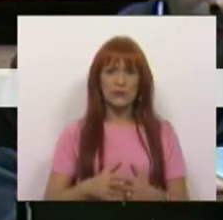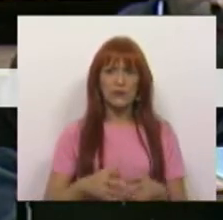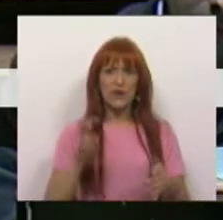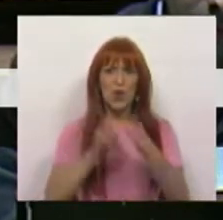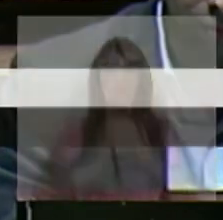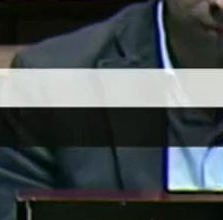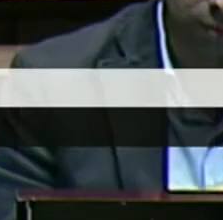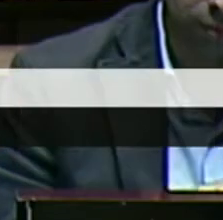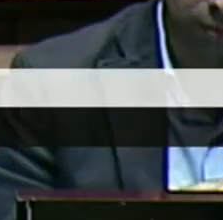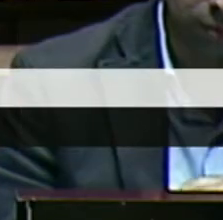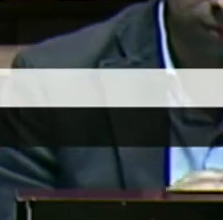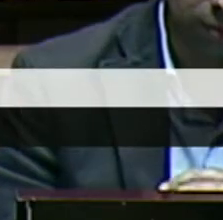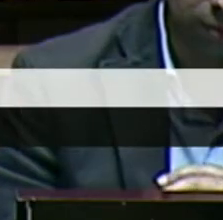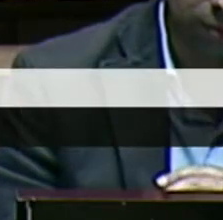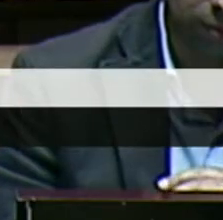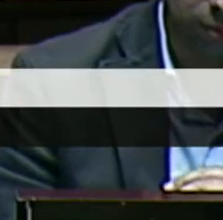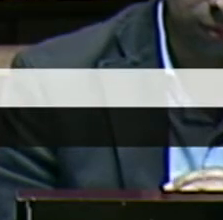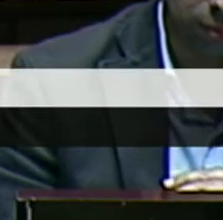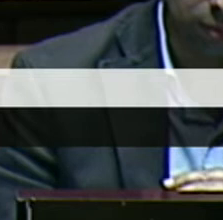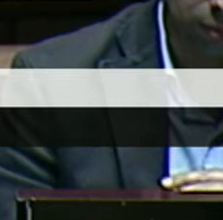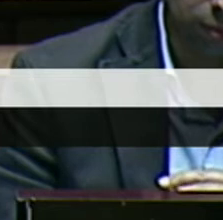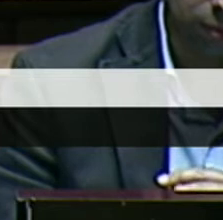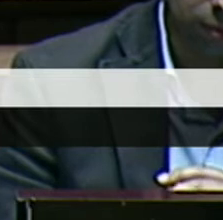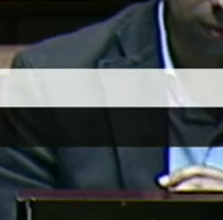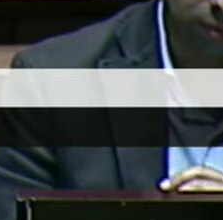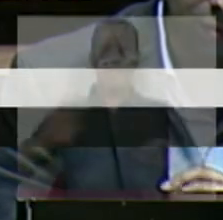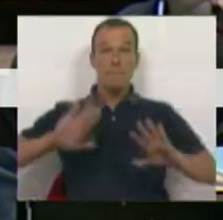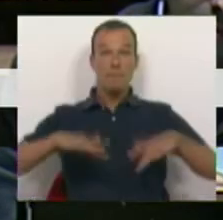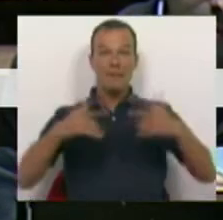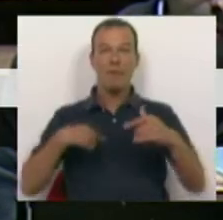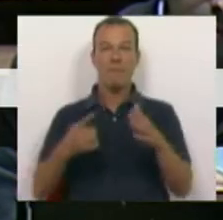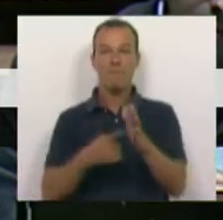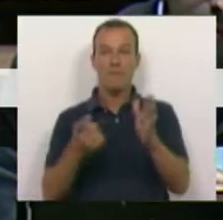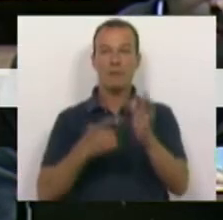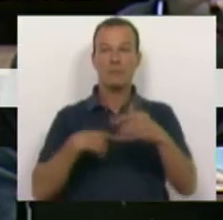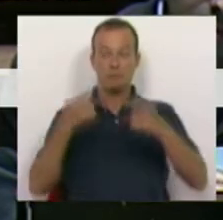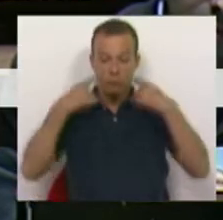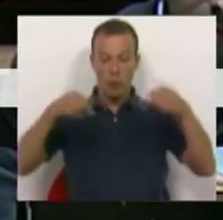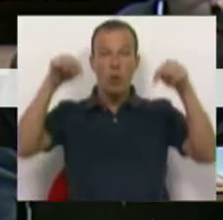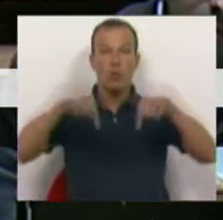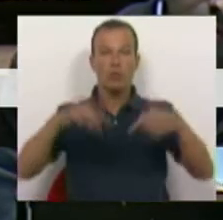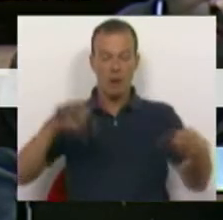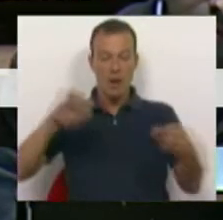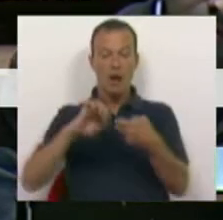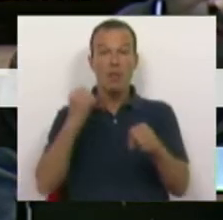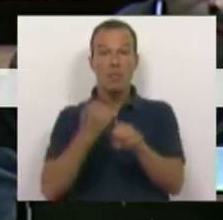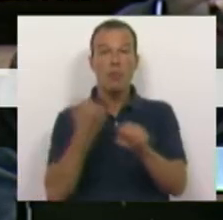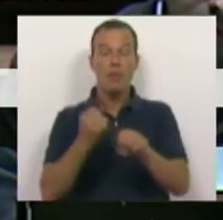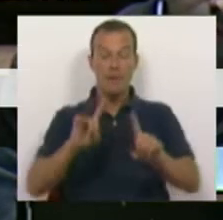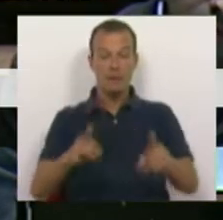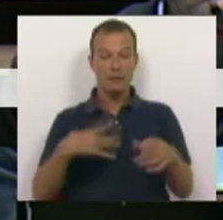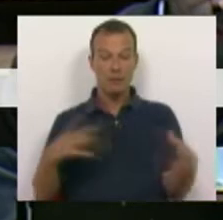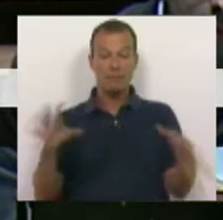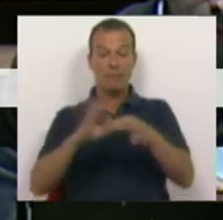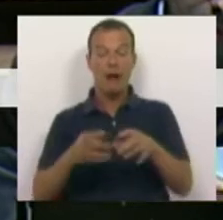O Metro de Lisboa sofreu particularmente com este processo, sendo que a principal falta que se revela hoje é de trabalhadores, quer na